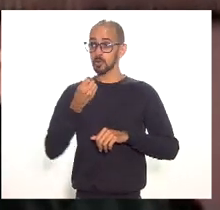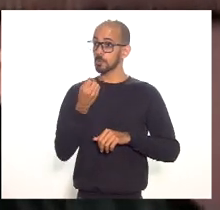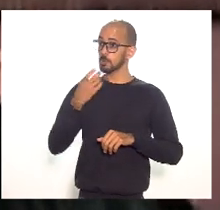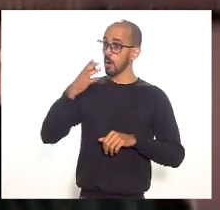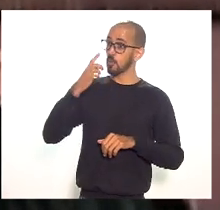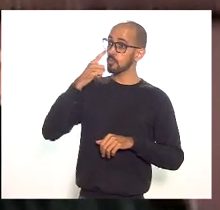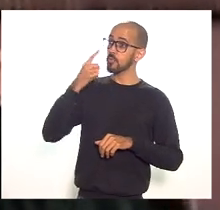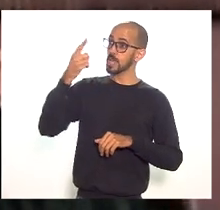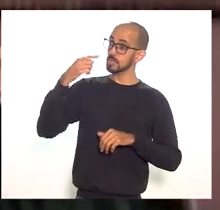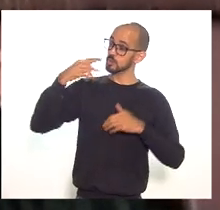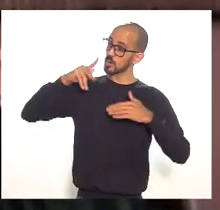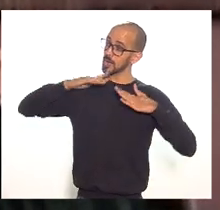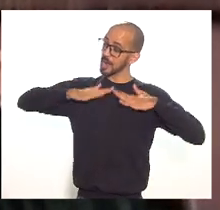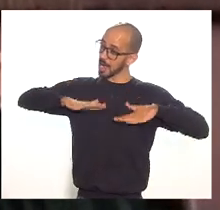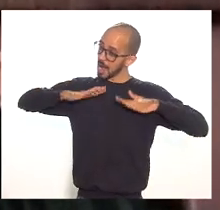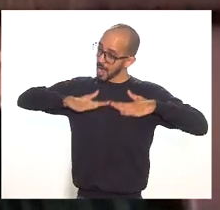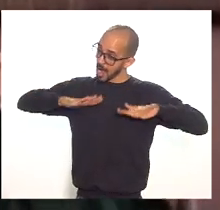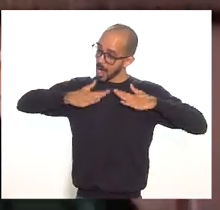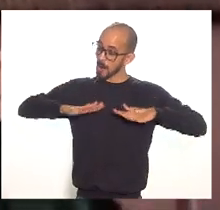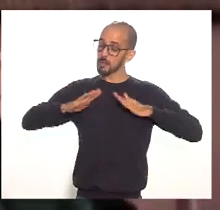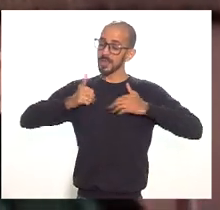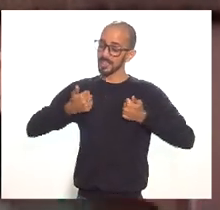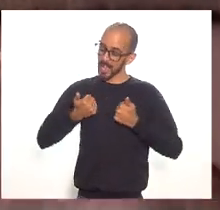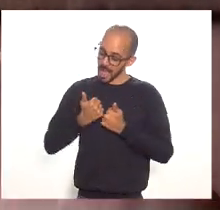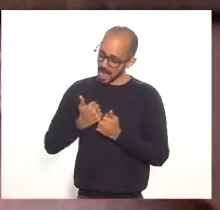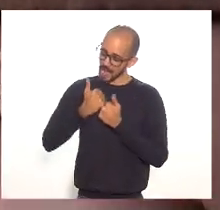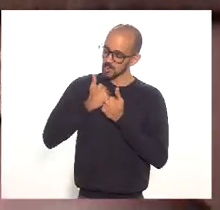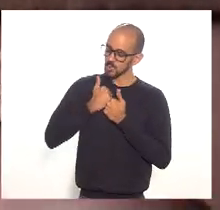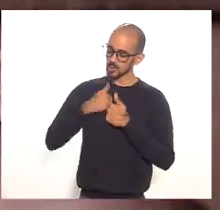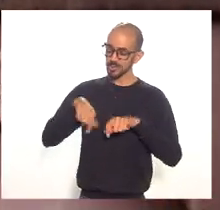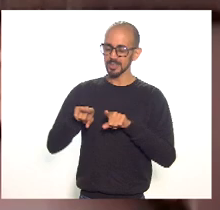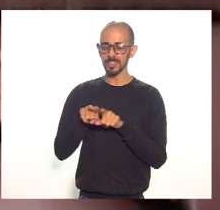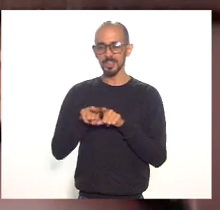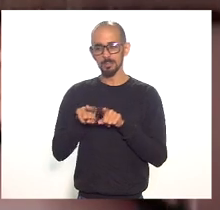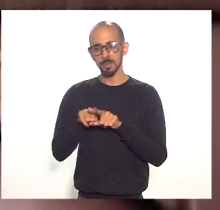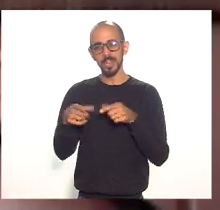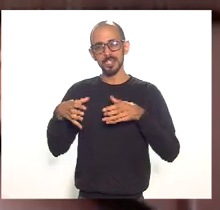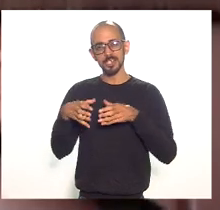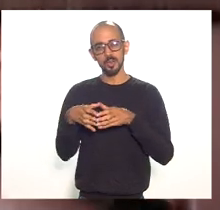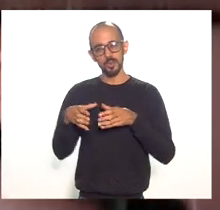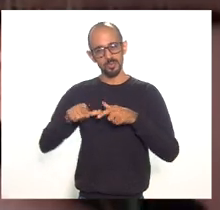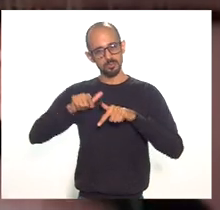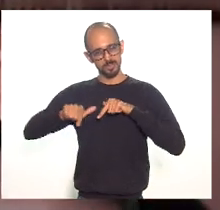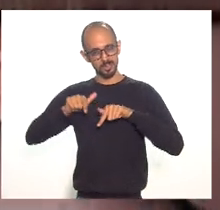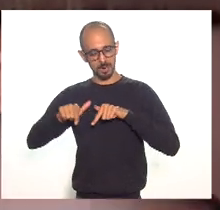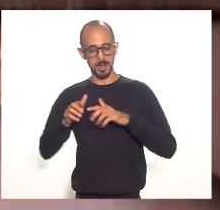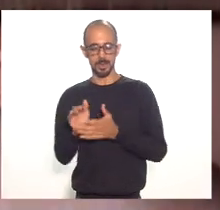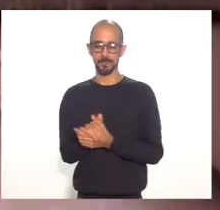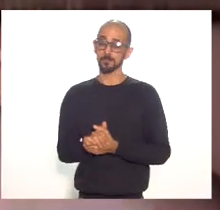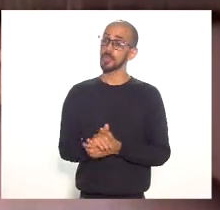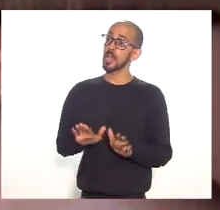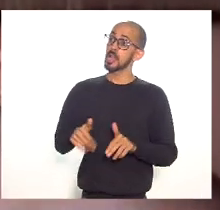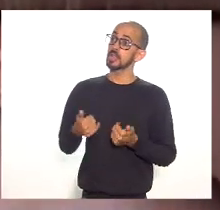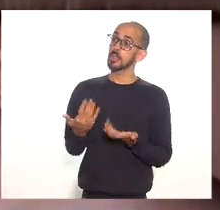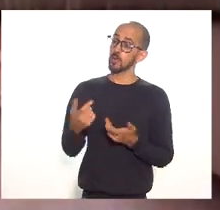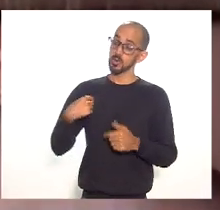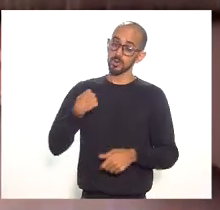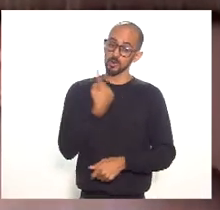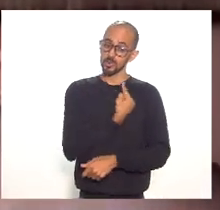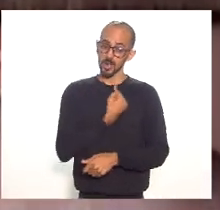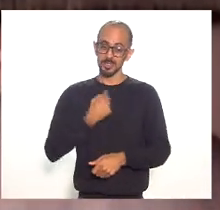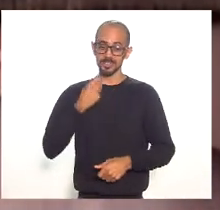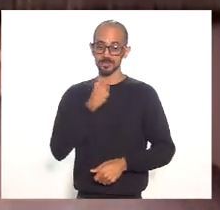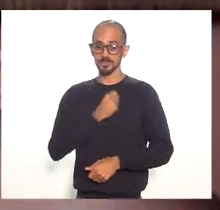importante. Ajuda também, né, na condução dos trabalhos, isso é fundamental. Mas a gente também está com muita saudade do